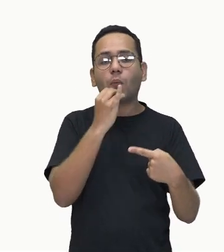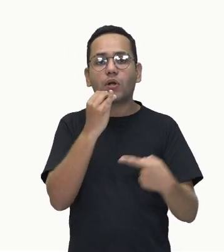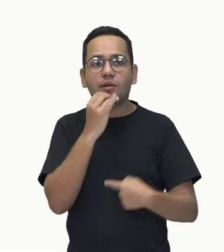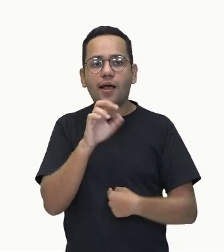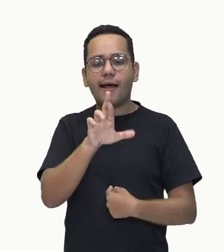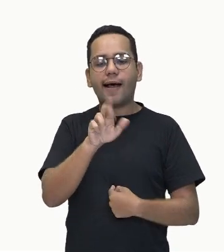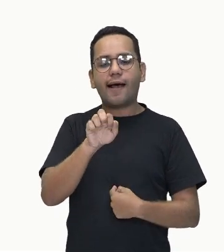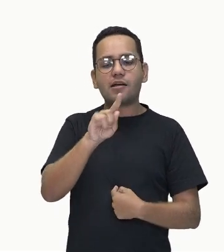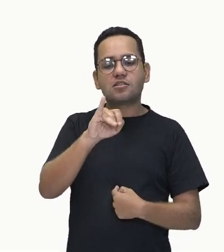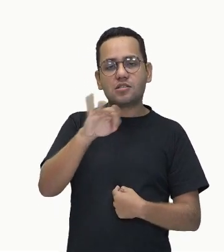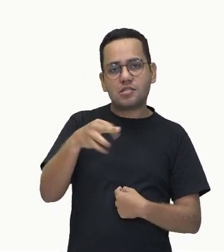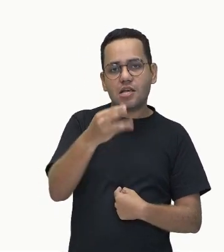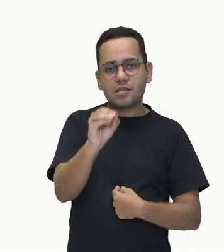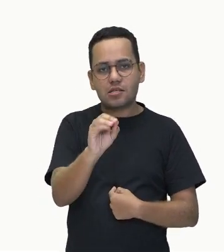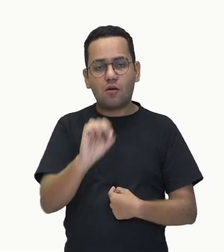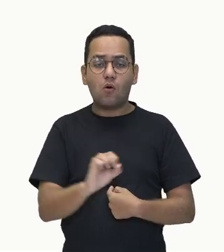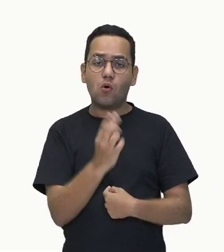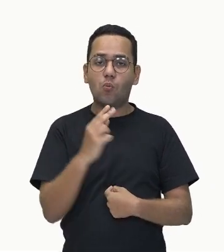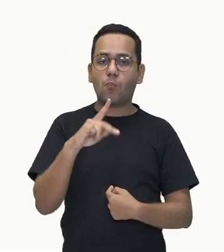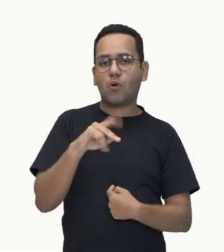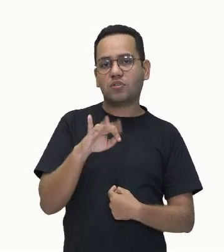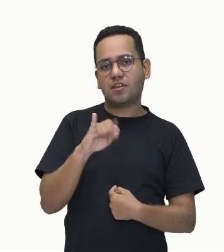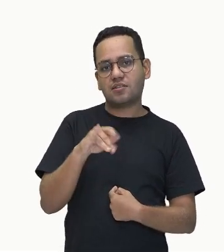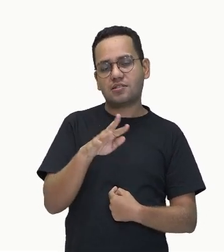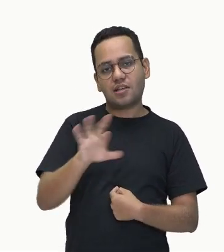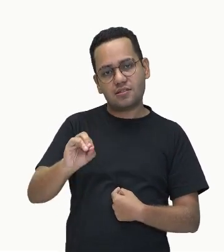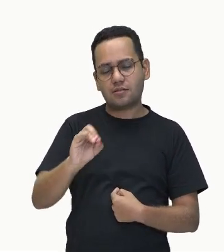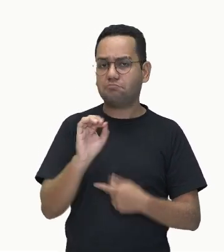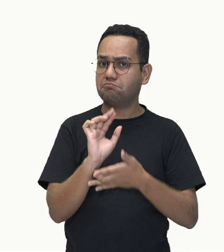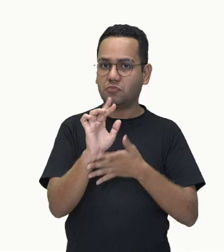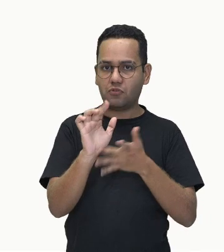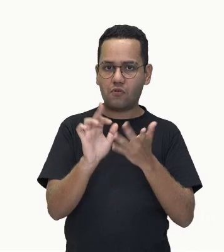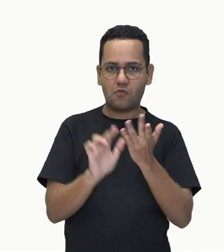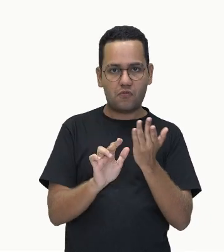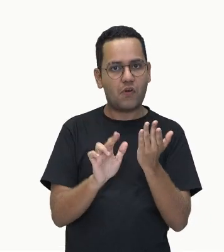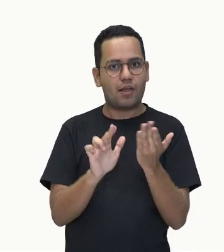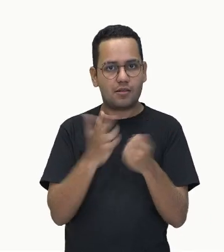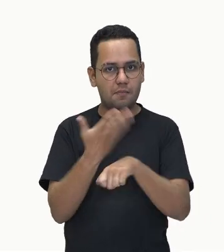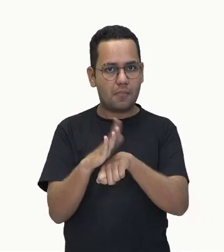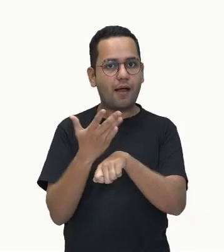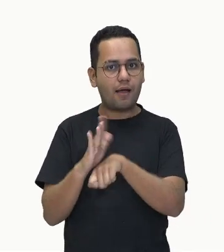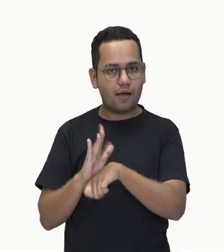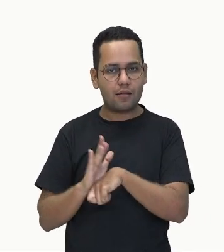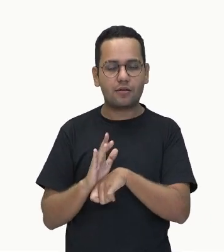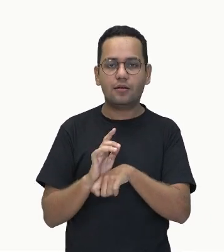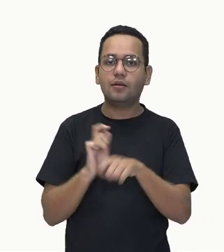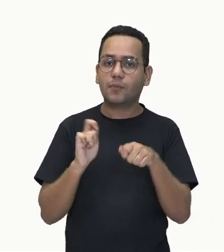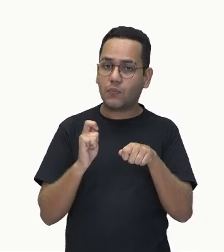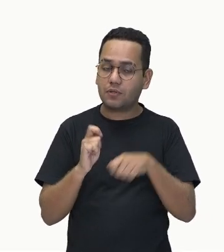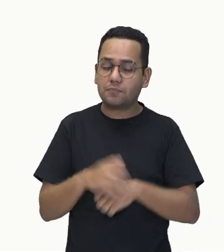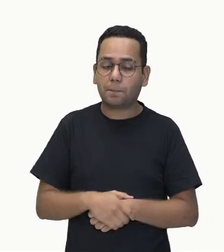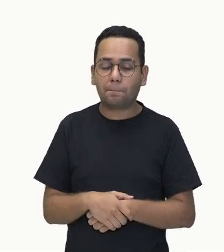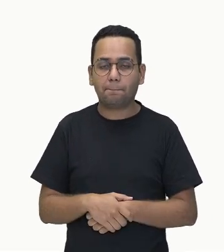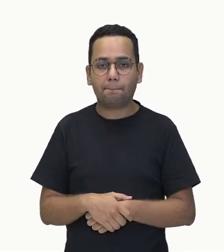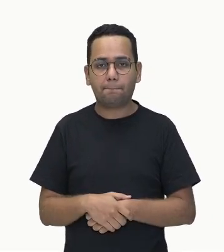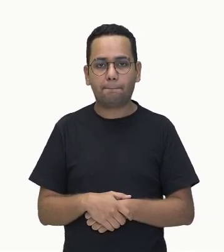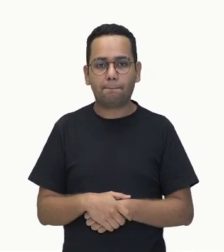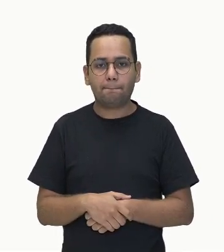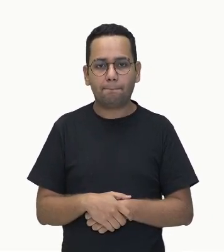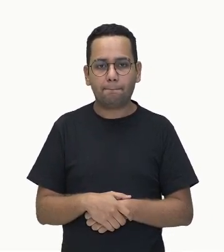numa potenciação tá aí a partir daí a gente começa a andar com o desenvolvimento da questão